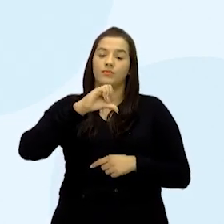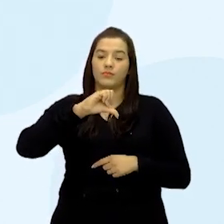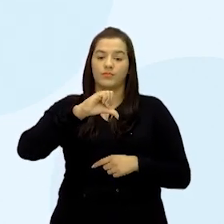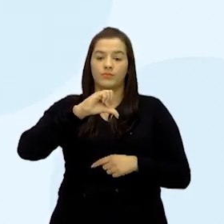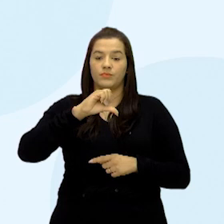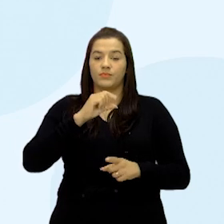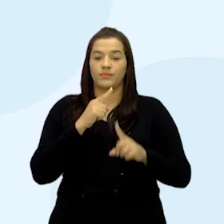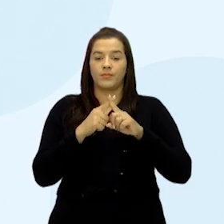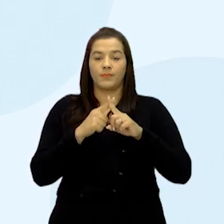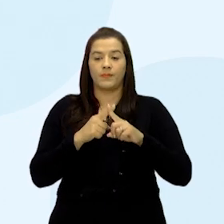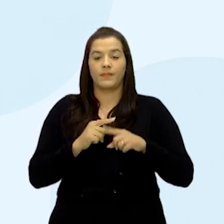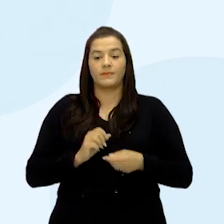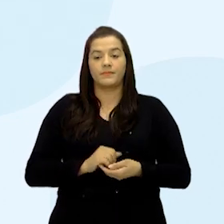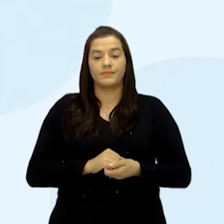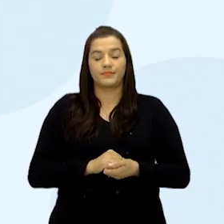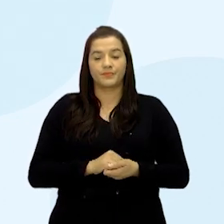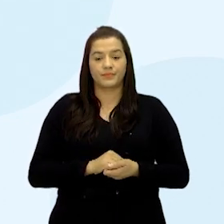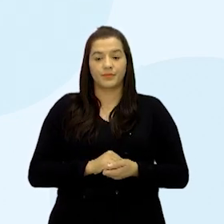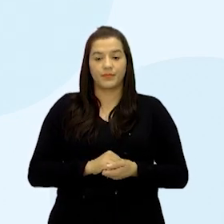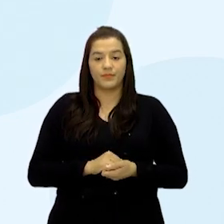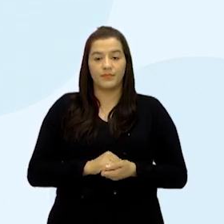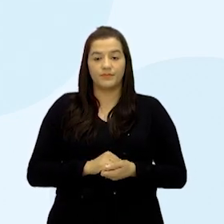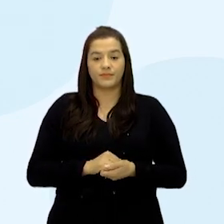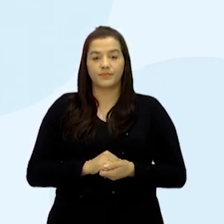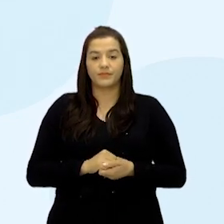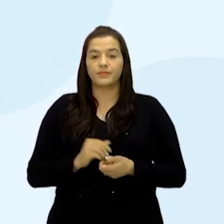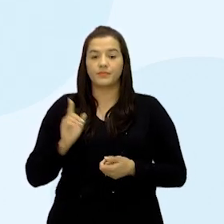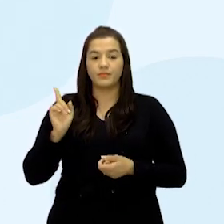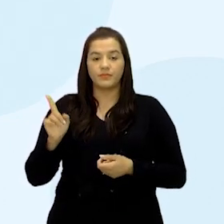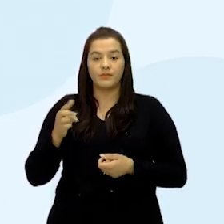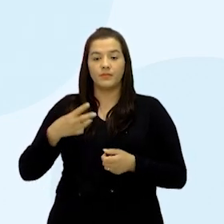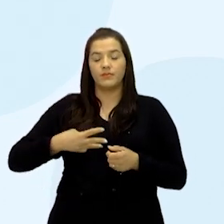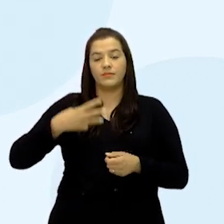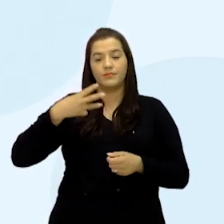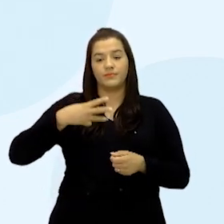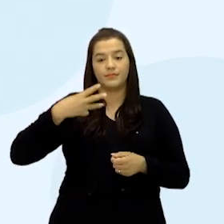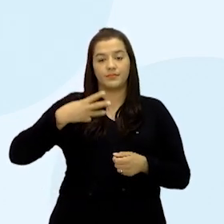multiplicar a sua posição por 9. Então, esse terceiro